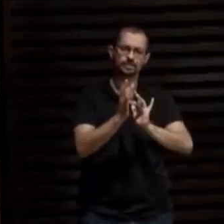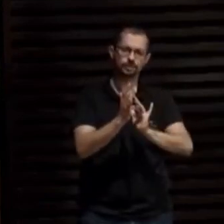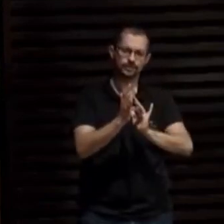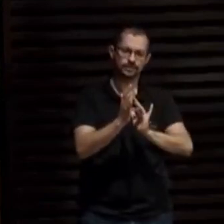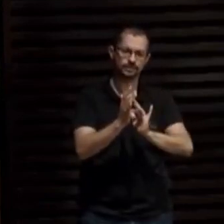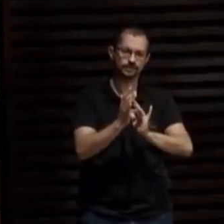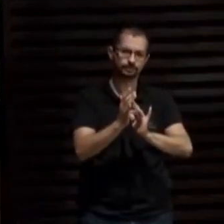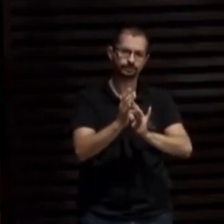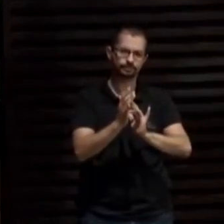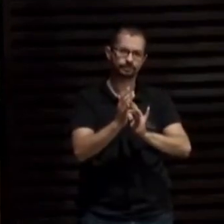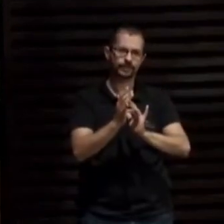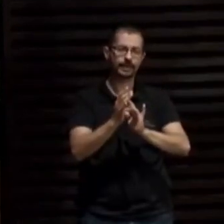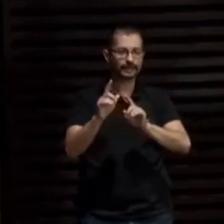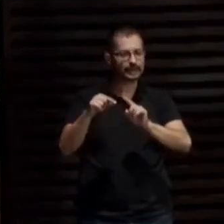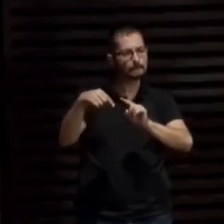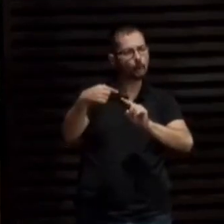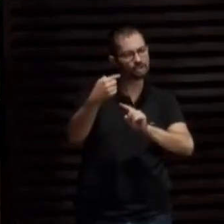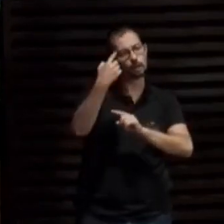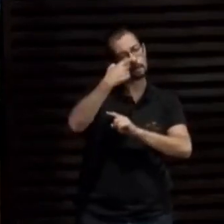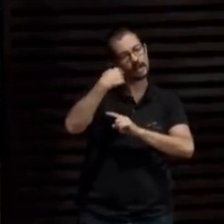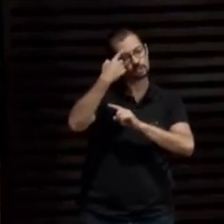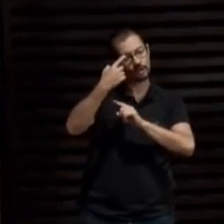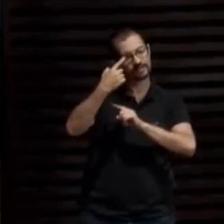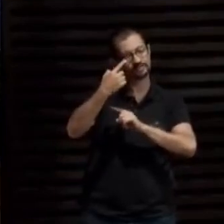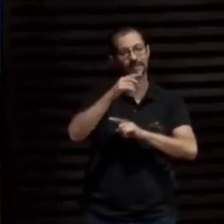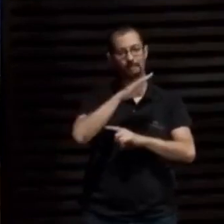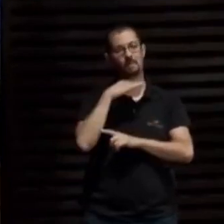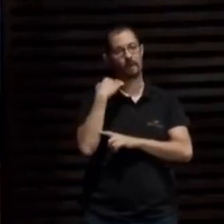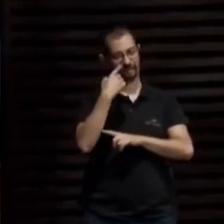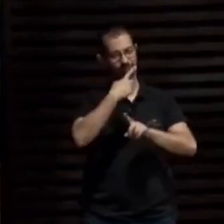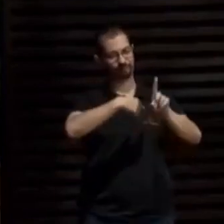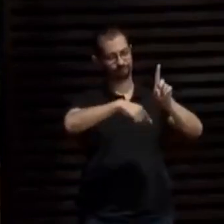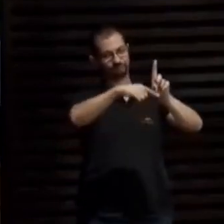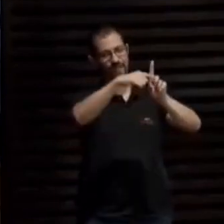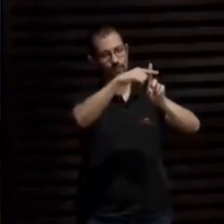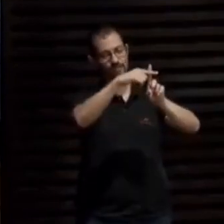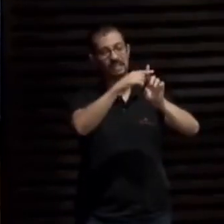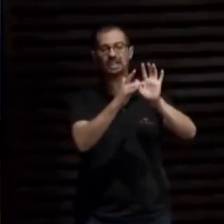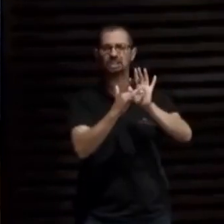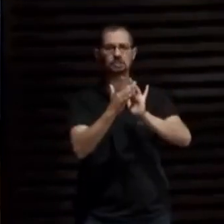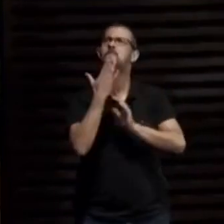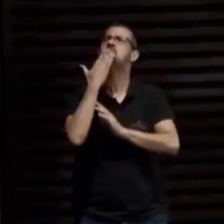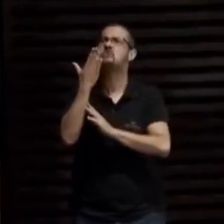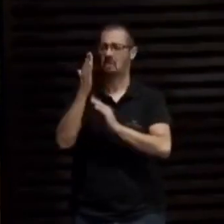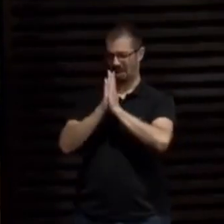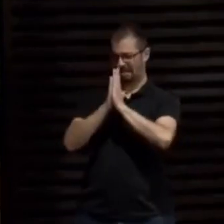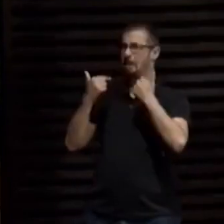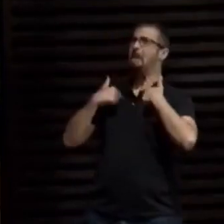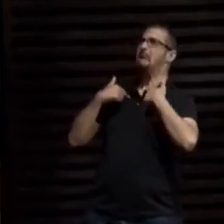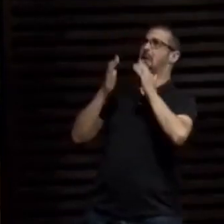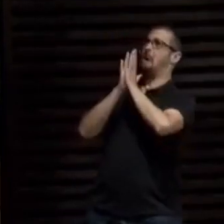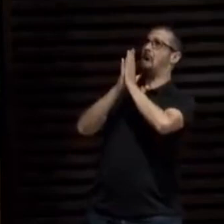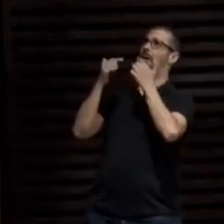mais algumas horas para a cruz. Ele não pediu por ele. Ele não fez